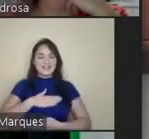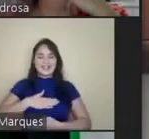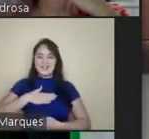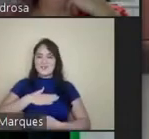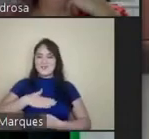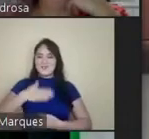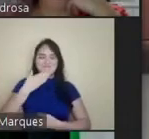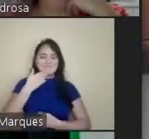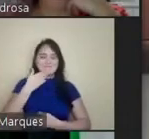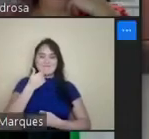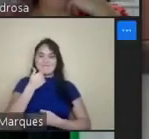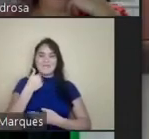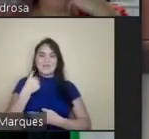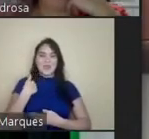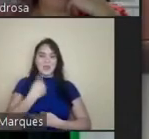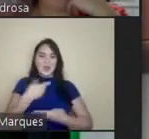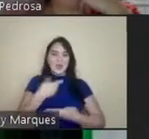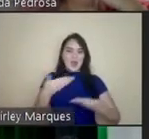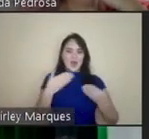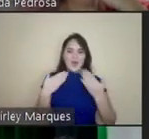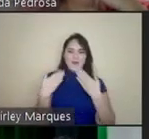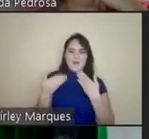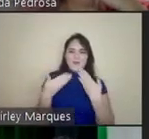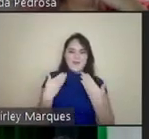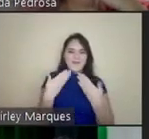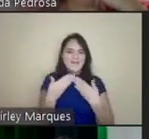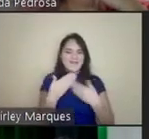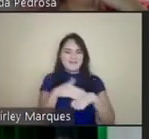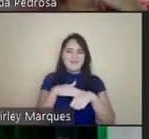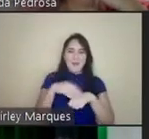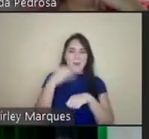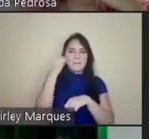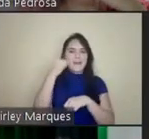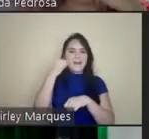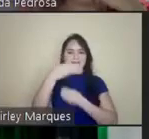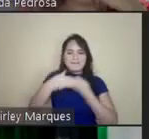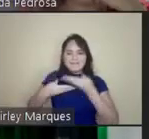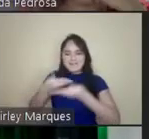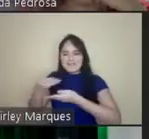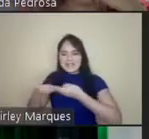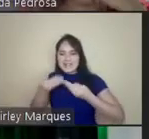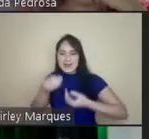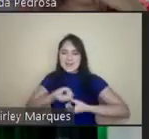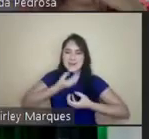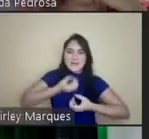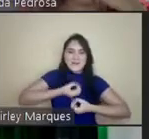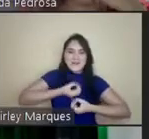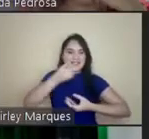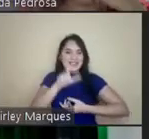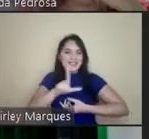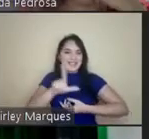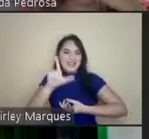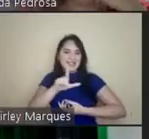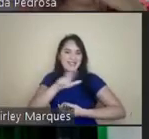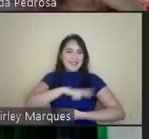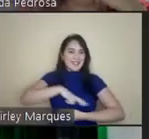possível, da gente conversar hoje, trocar experiências, falar poesia, falar literatura, falar do